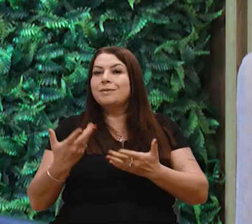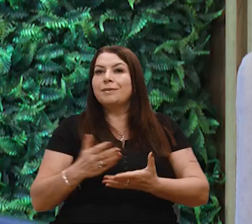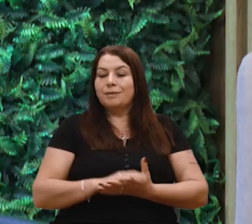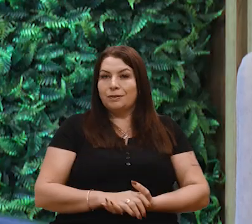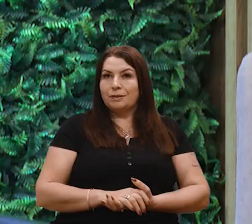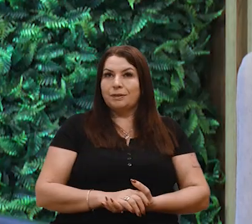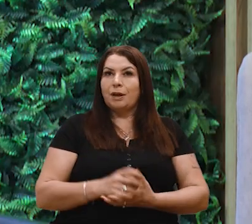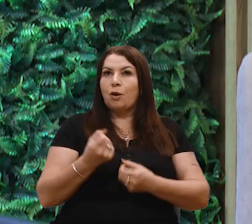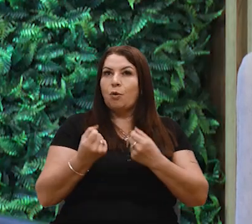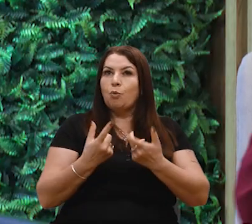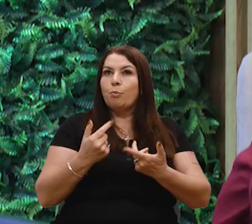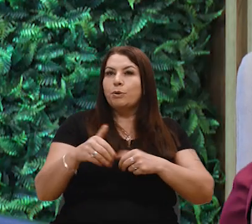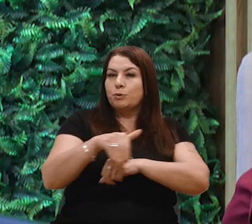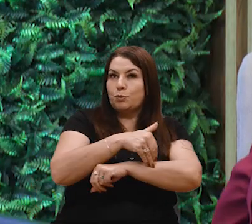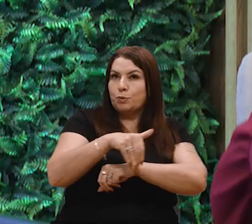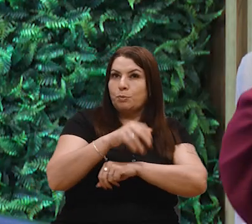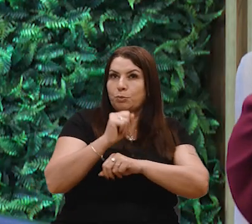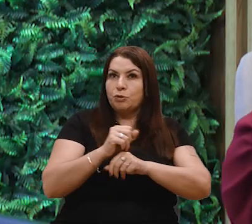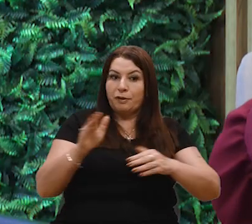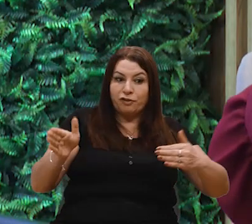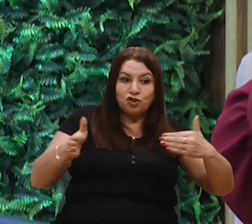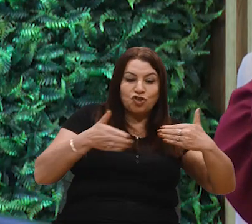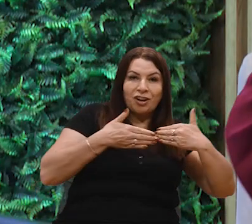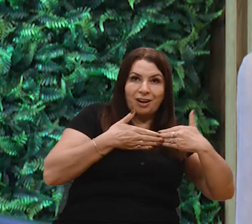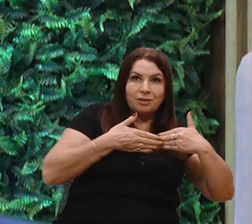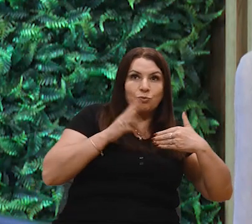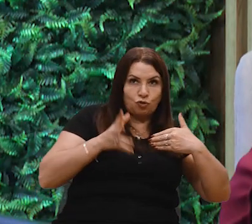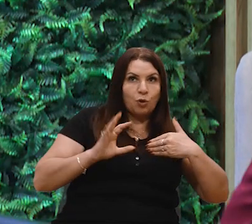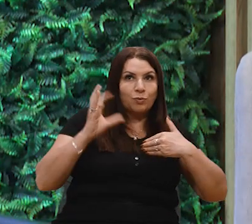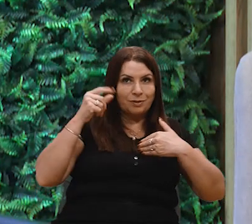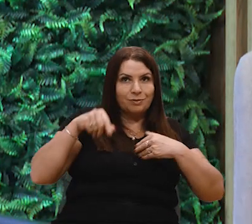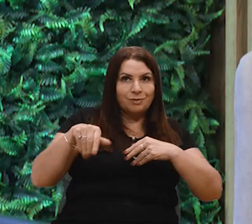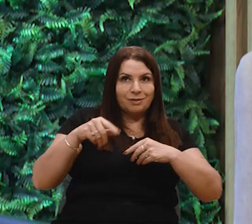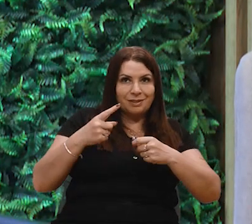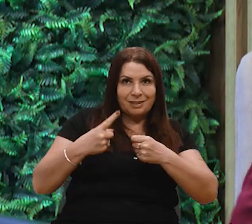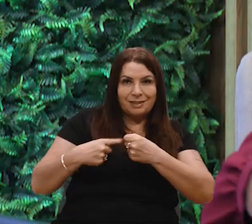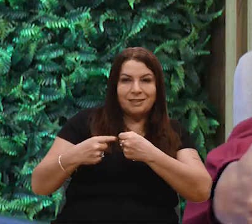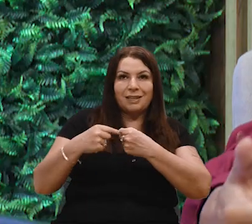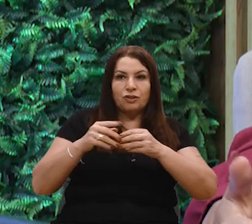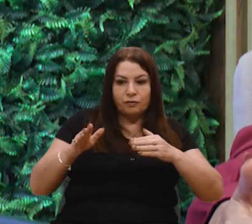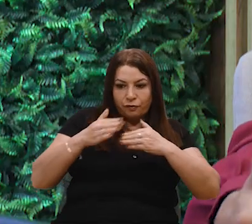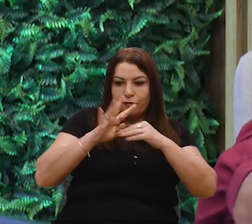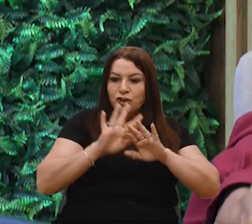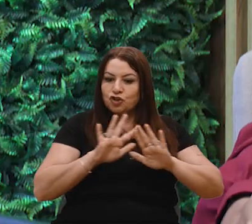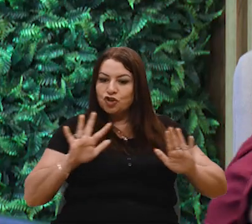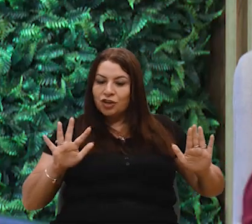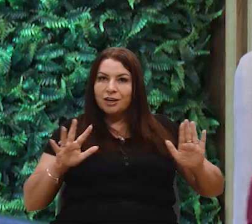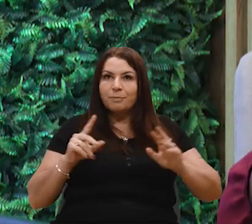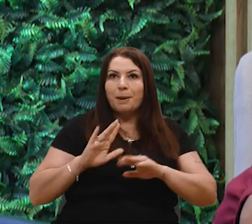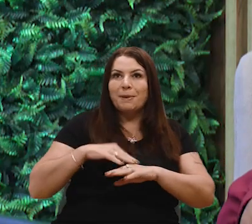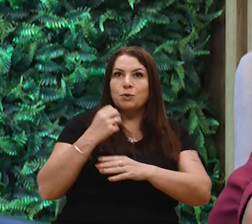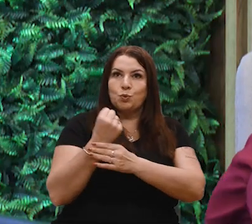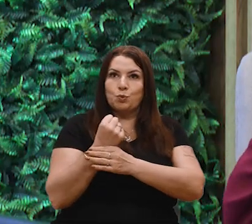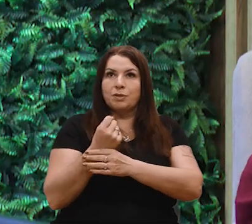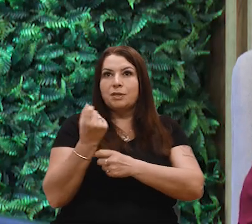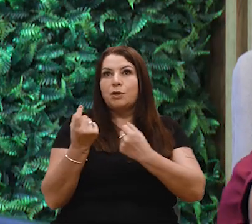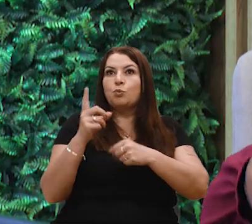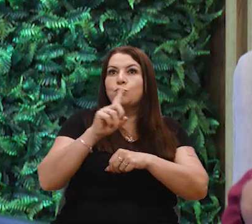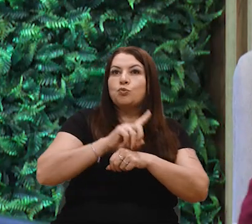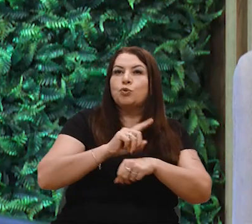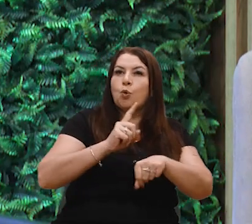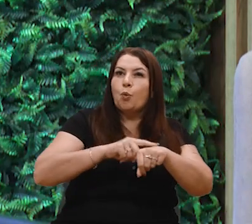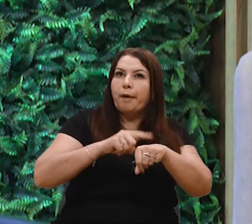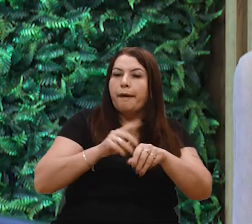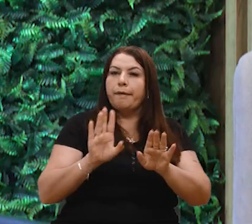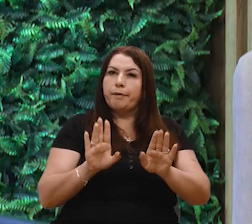são as necessidades. Algumas ruas que poderiam ser fechadas, como já aconteceu aqui na cidade, né? Ter o fechamento de algumas ruas para dar mais segurança em